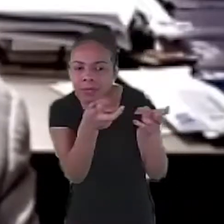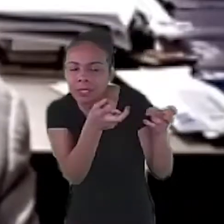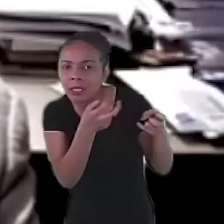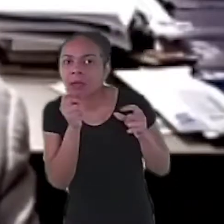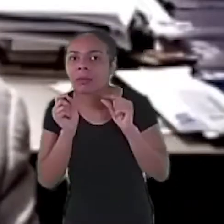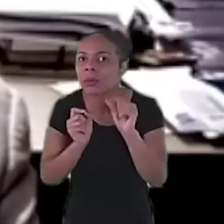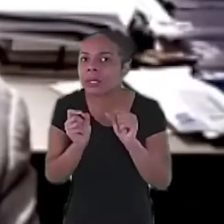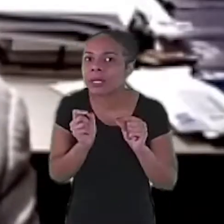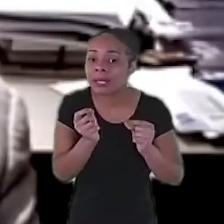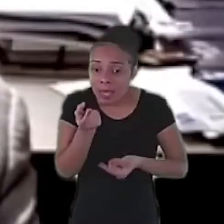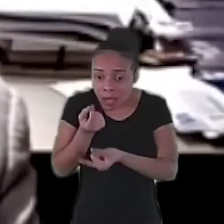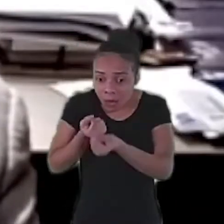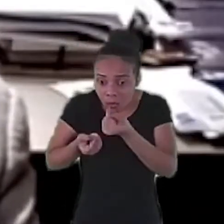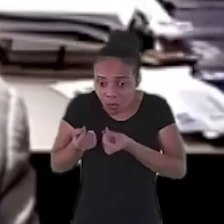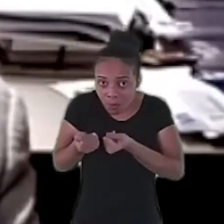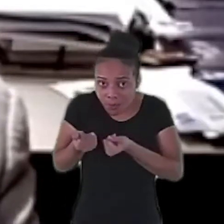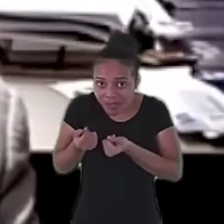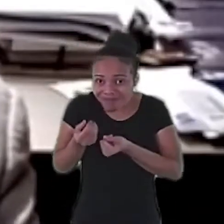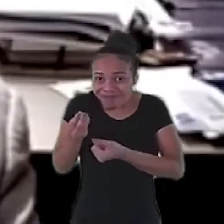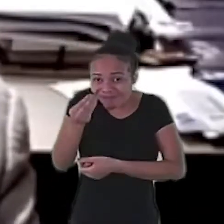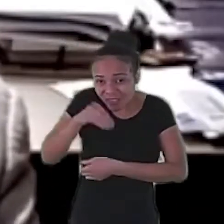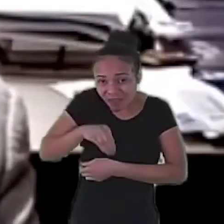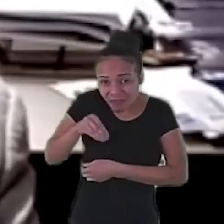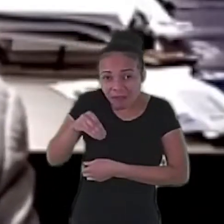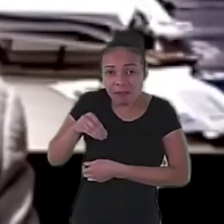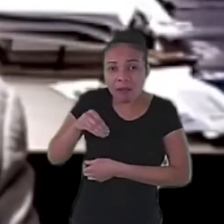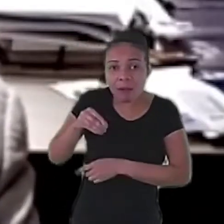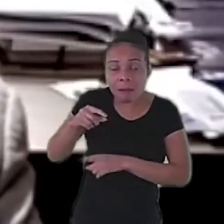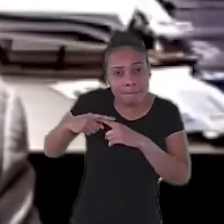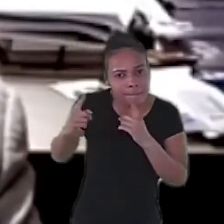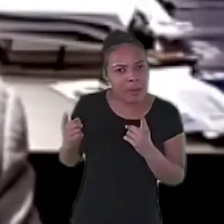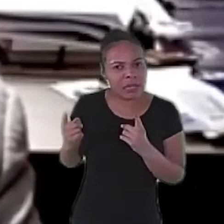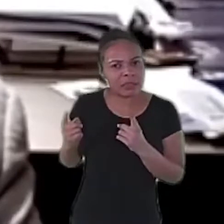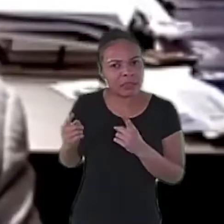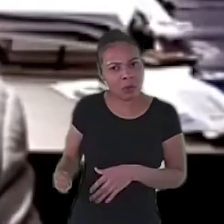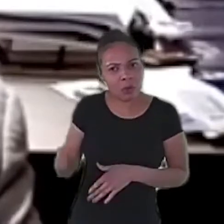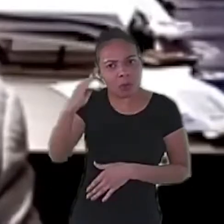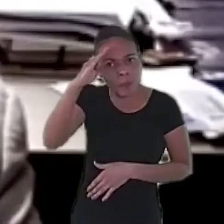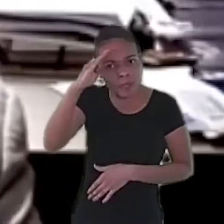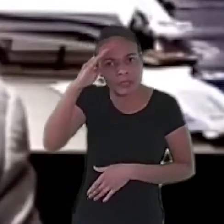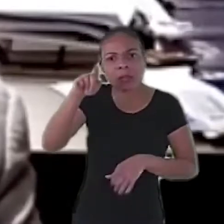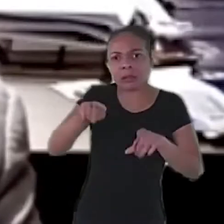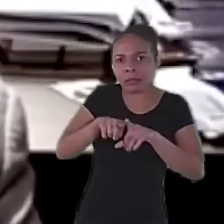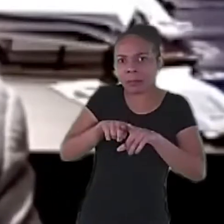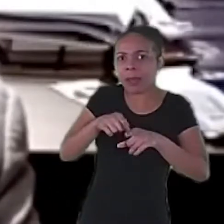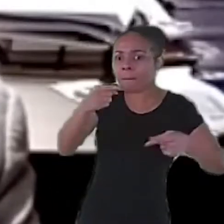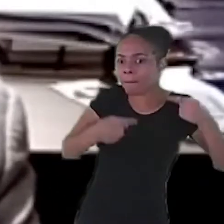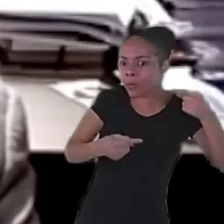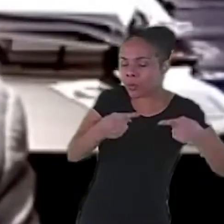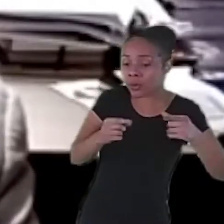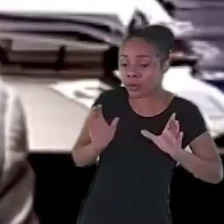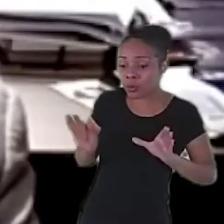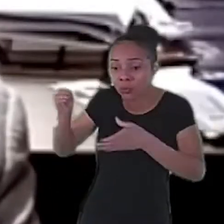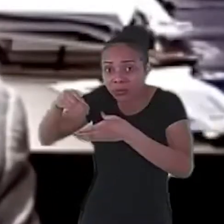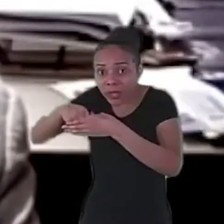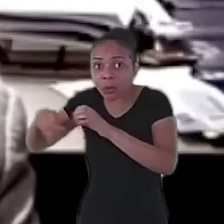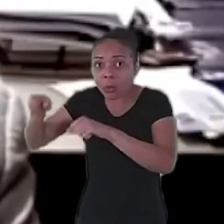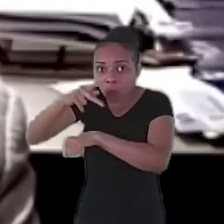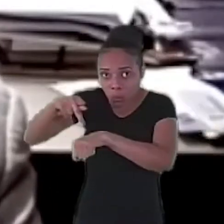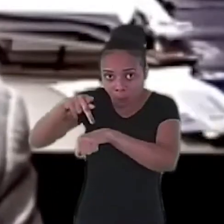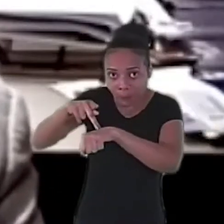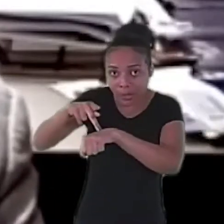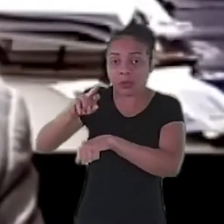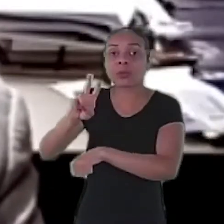economia fraca, o refortalecimento militar e político da Rússia, que implicações isso